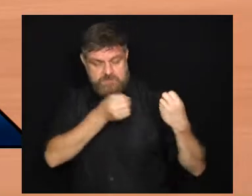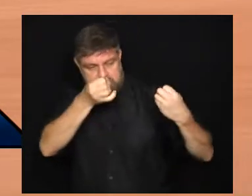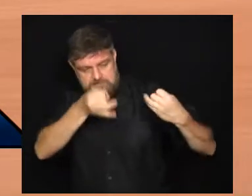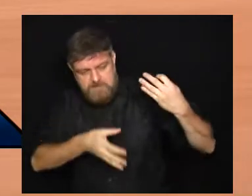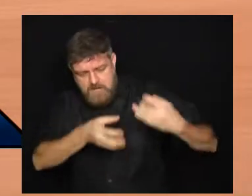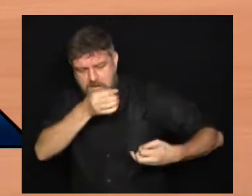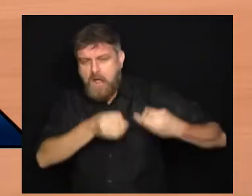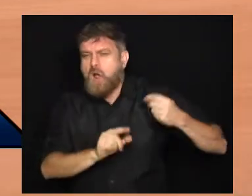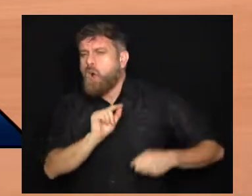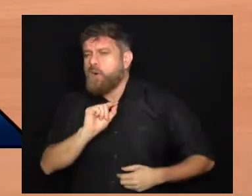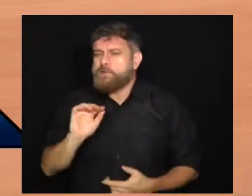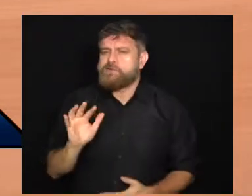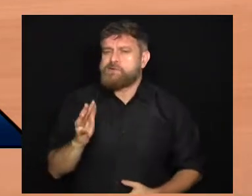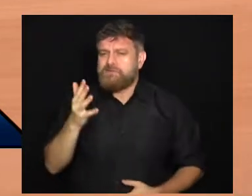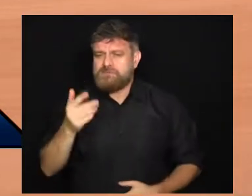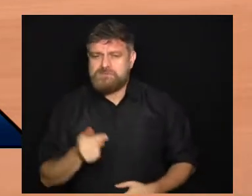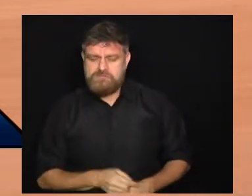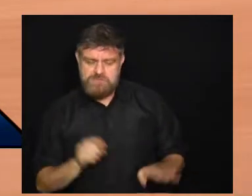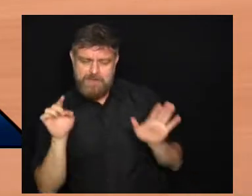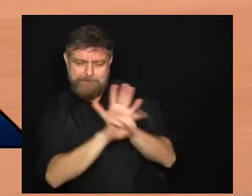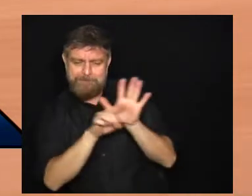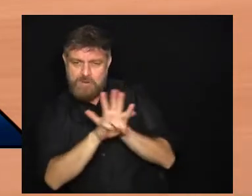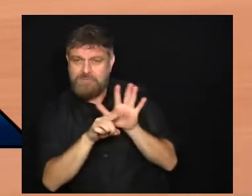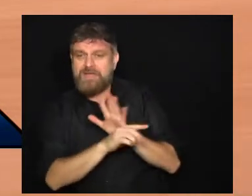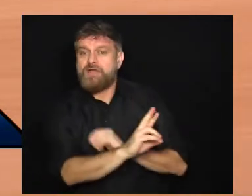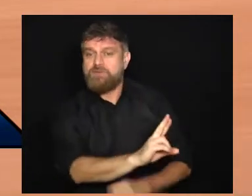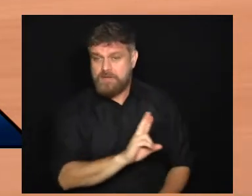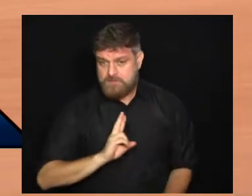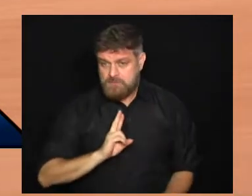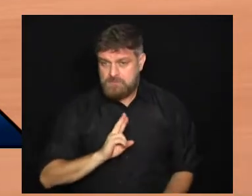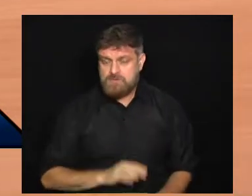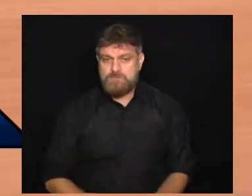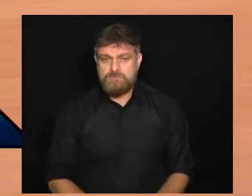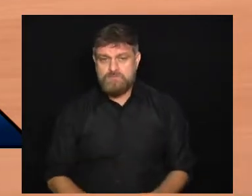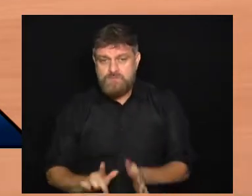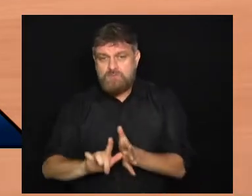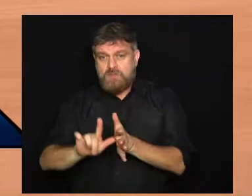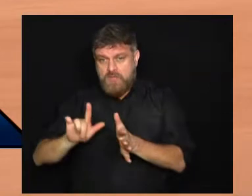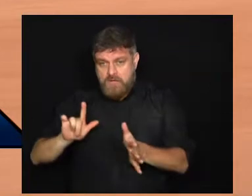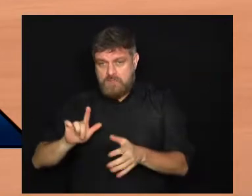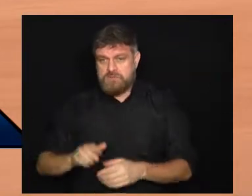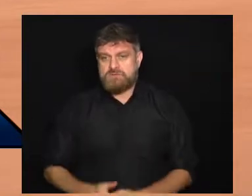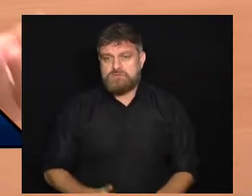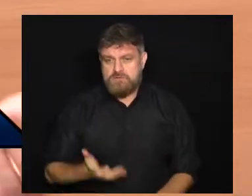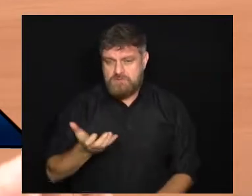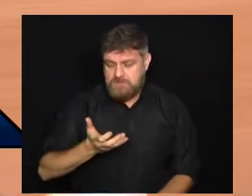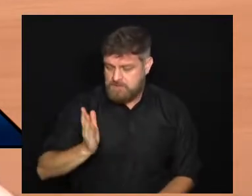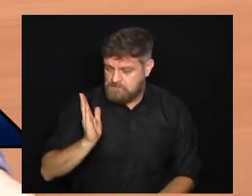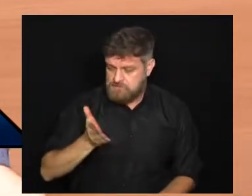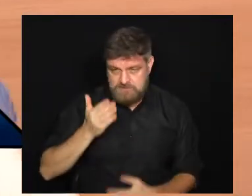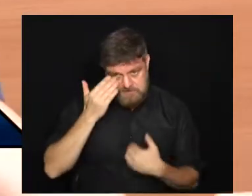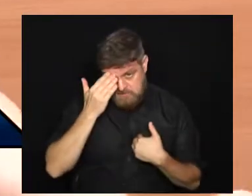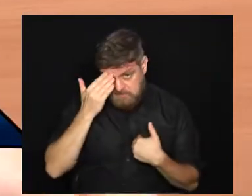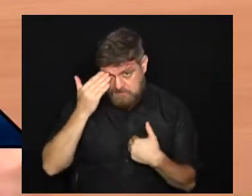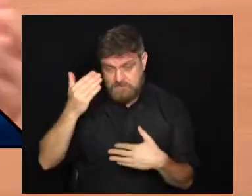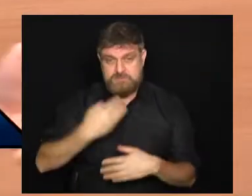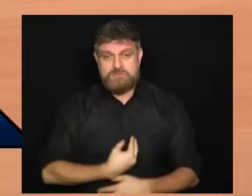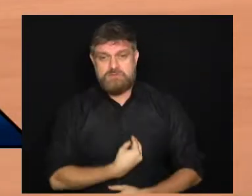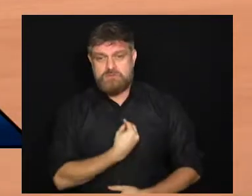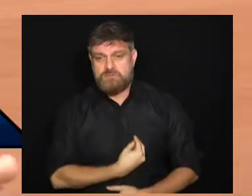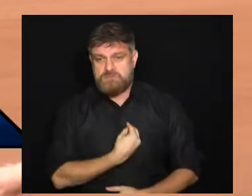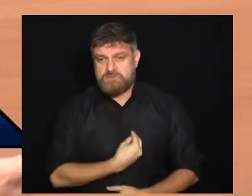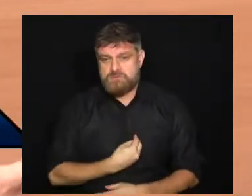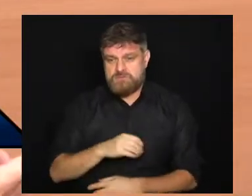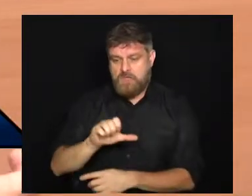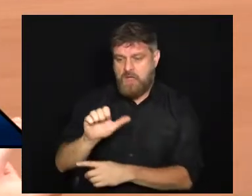esclarecimentos sobre essa situação, responder às nossas perguntas. Mas, antes de tratar dessa questão, eu quero já agradecer a presença do André